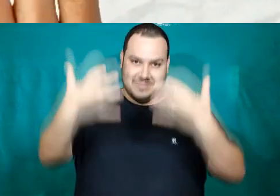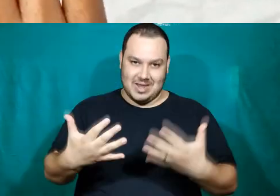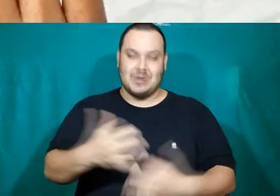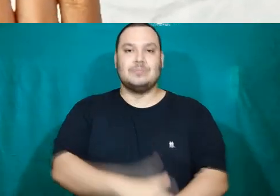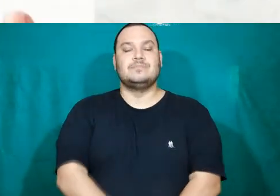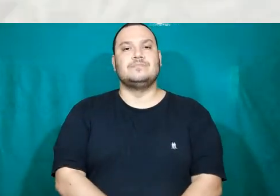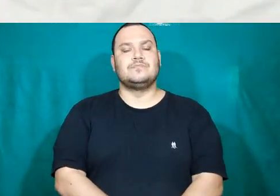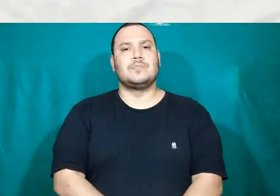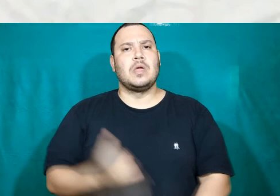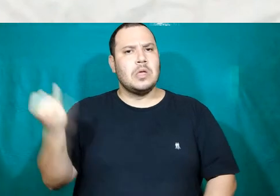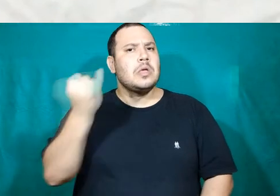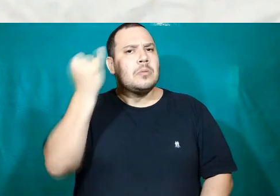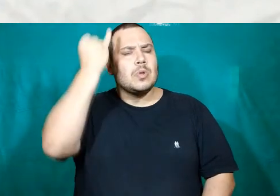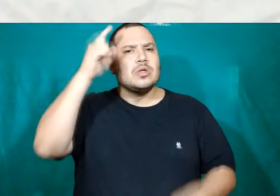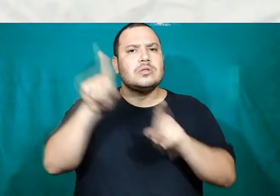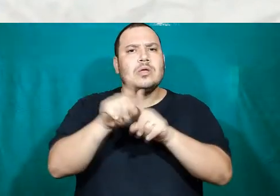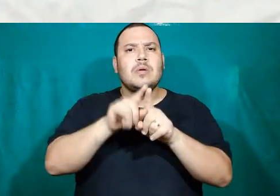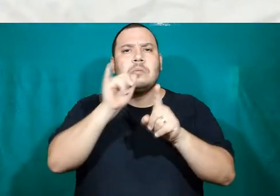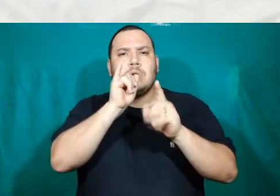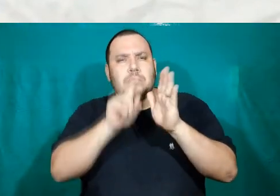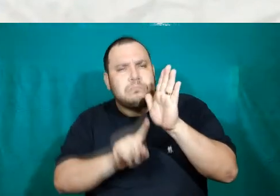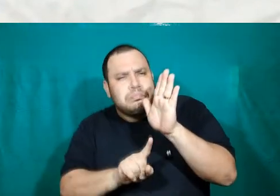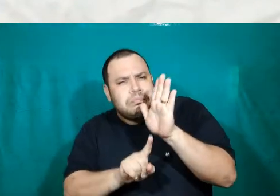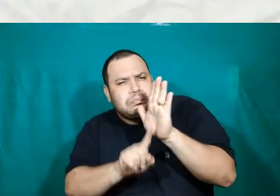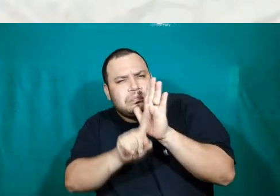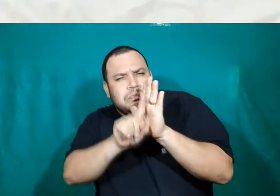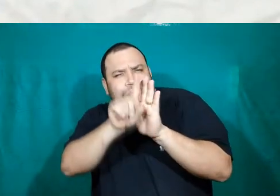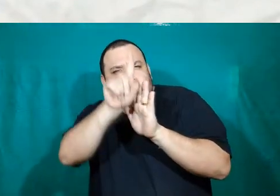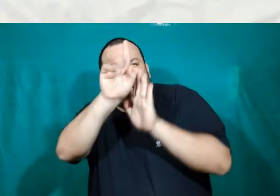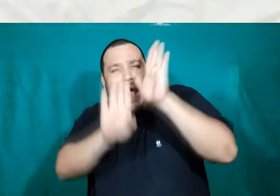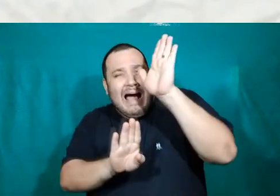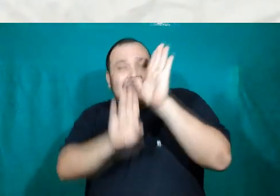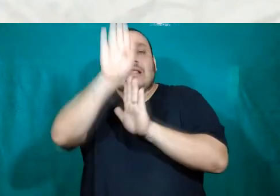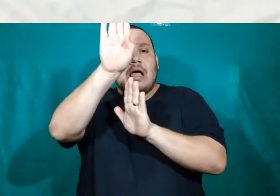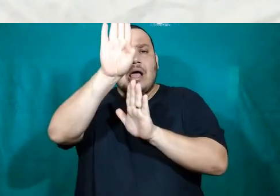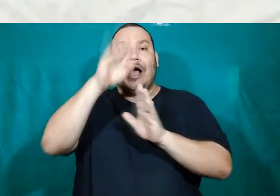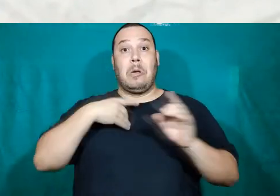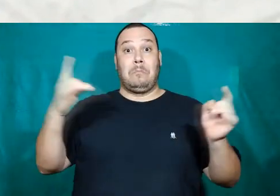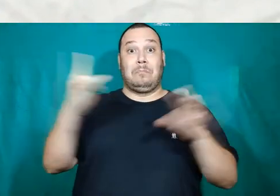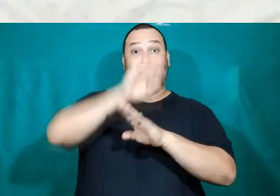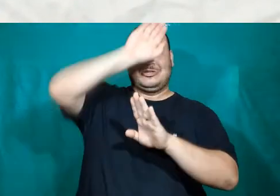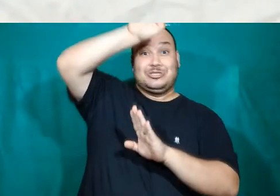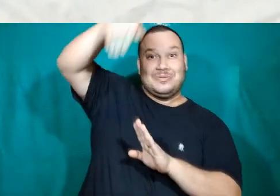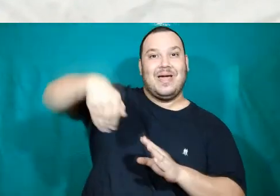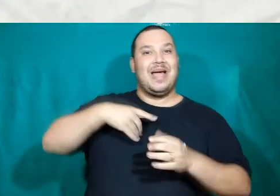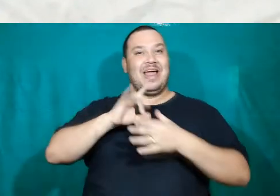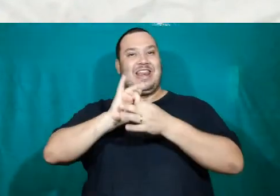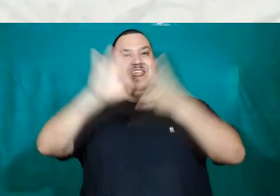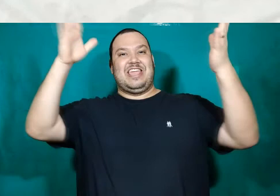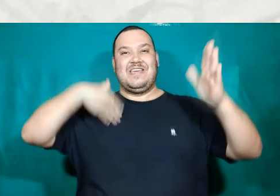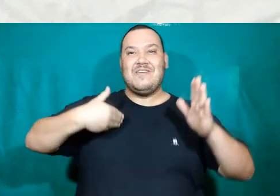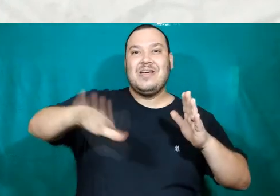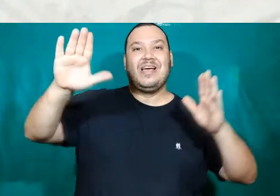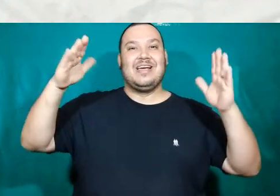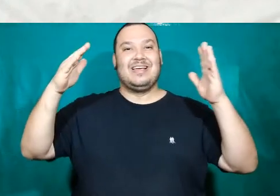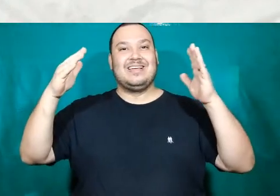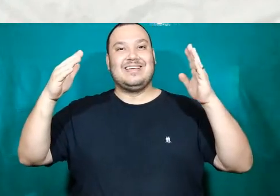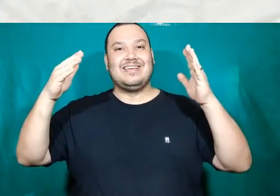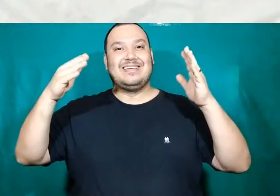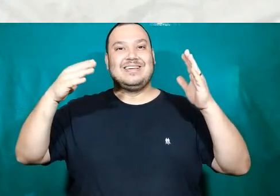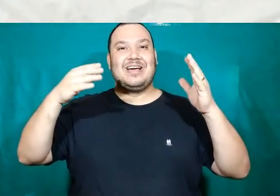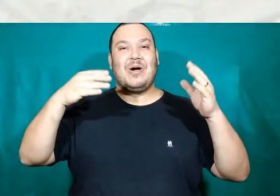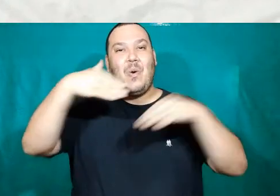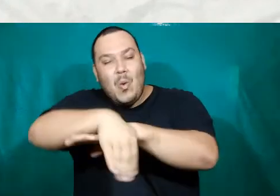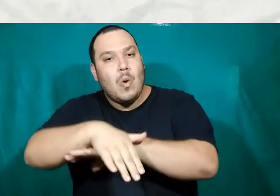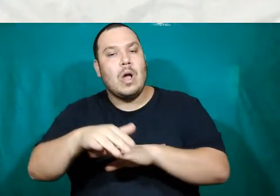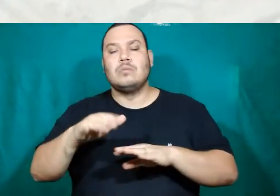Vale lembrar que mesmo quando alcançarmos esse pico, o isolamento social ainda deve ser mantido. Espera-se um início de flexibilização,